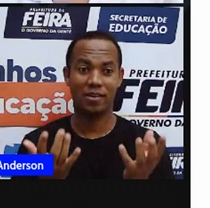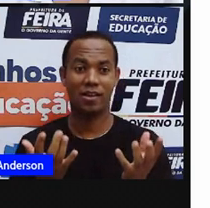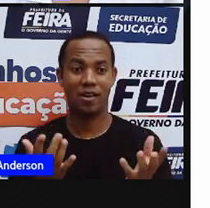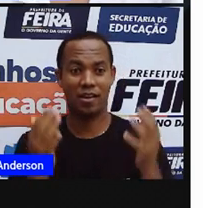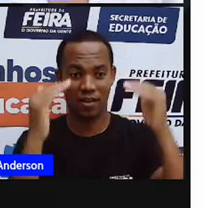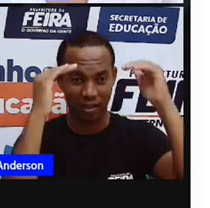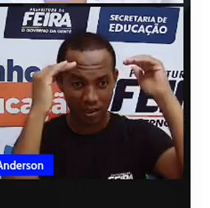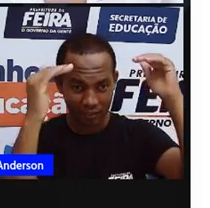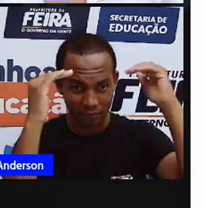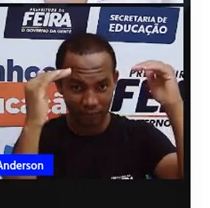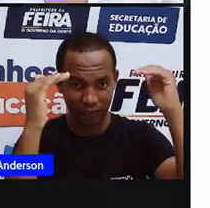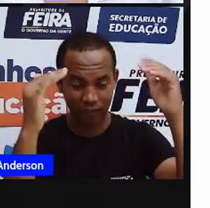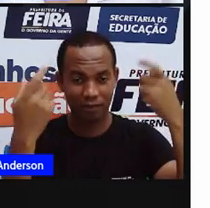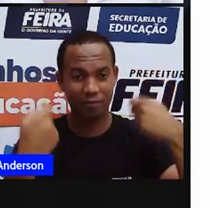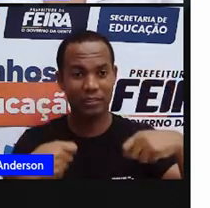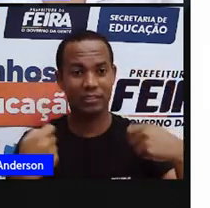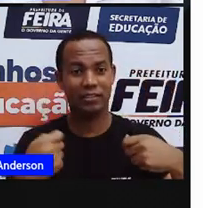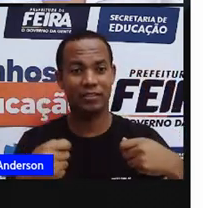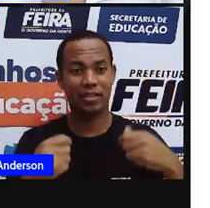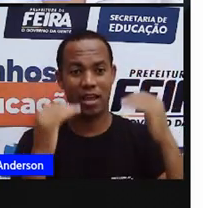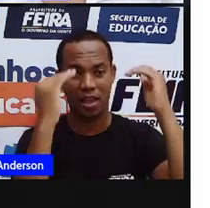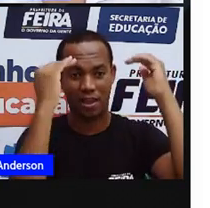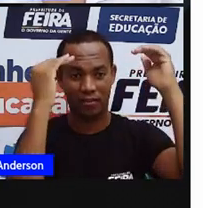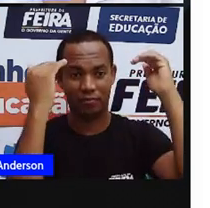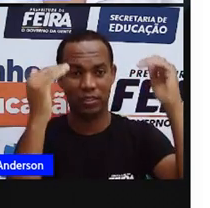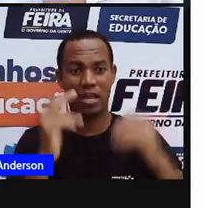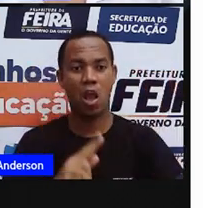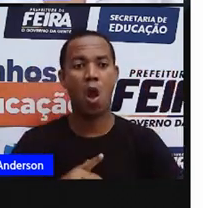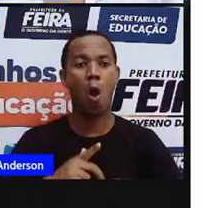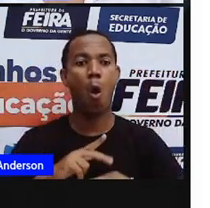respeitar o outro. Vamos lá.